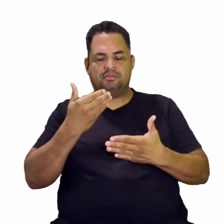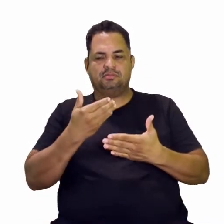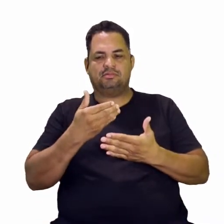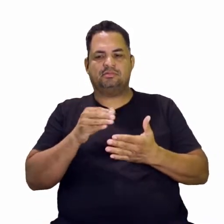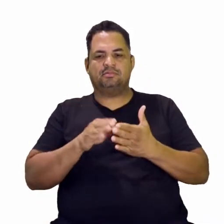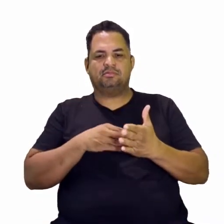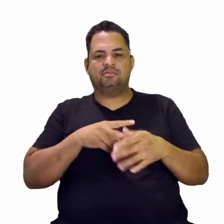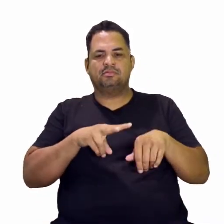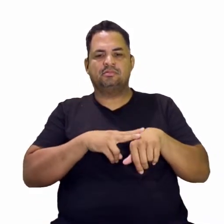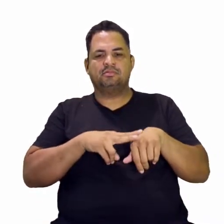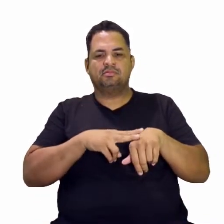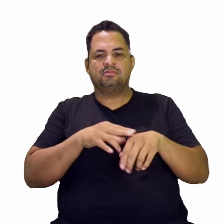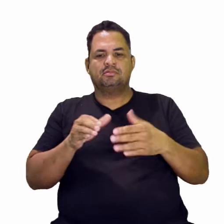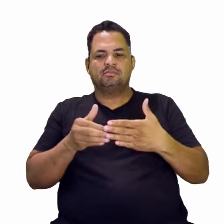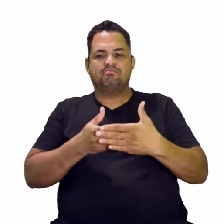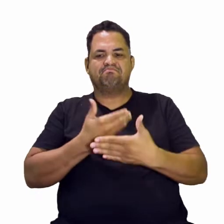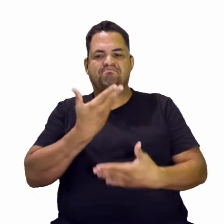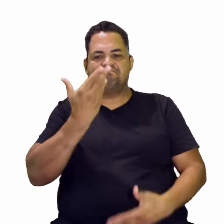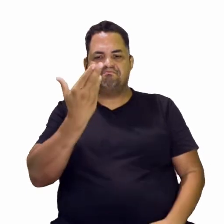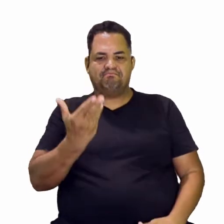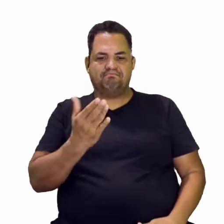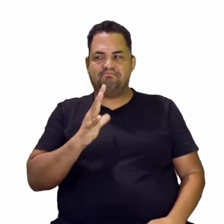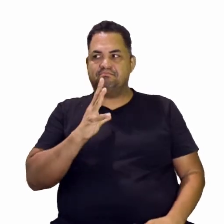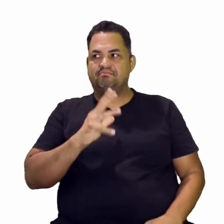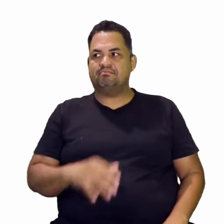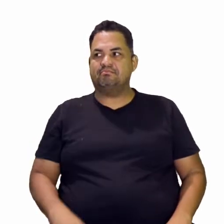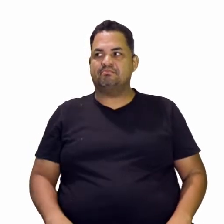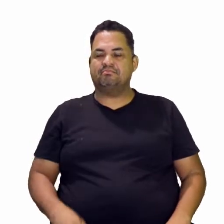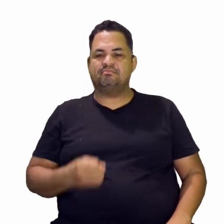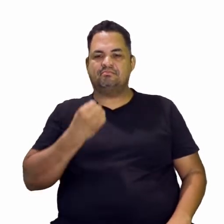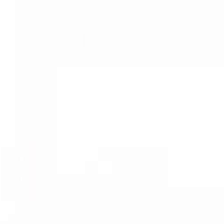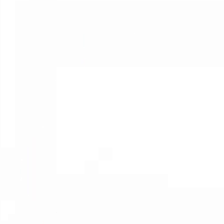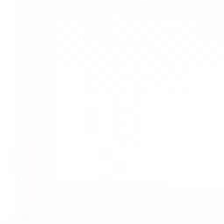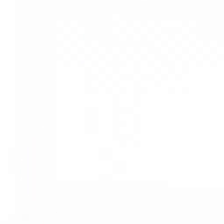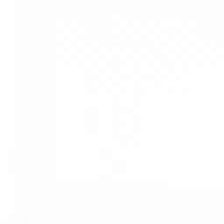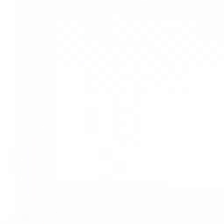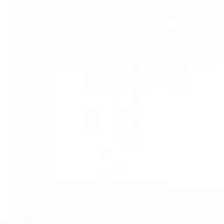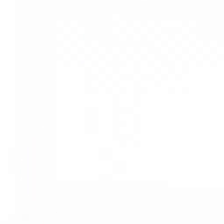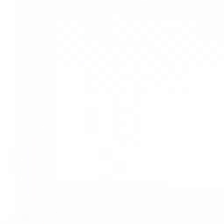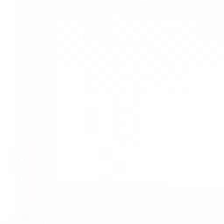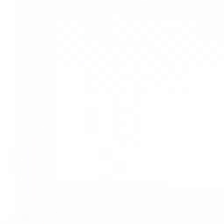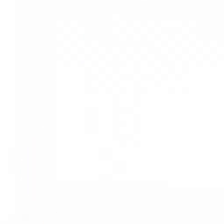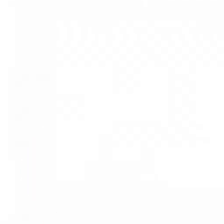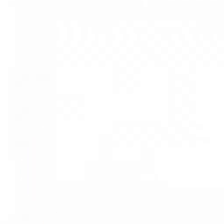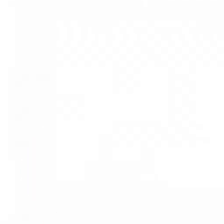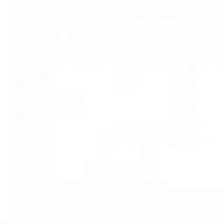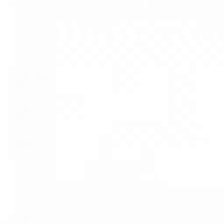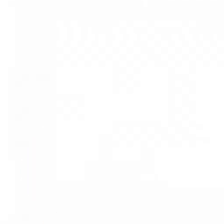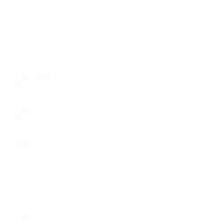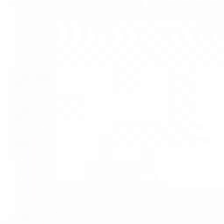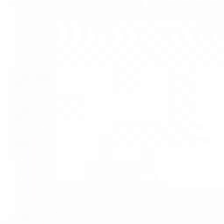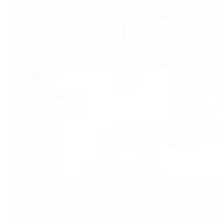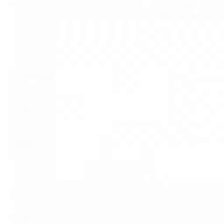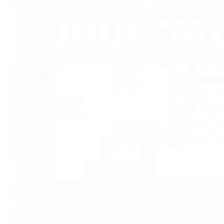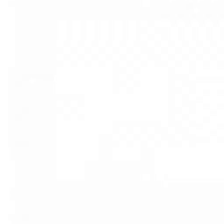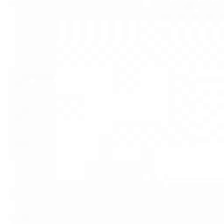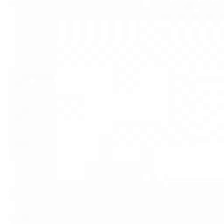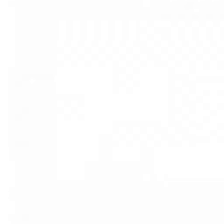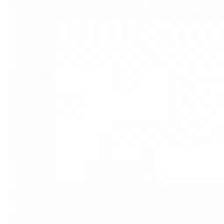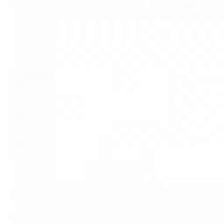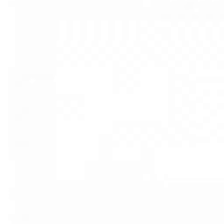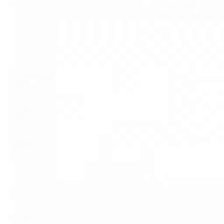Gente, abacate é top, não é? É bom demais. Amassadinho com leite, leite em pó